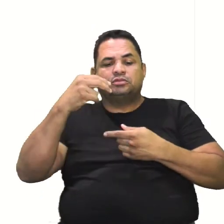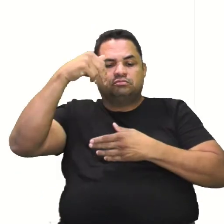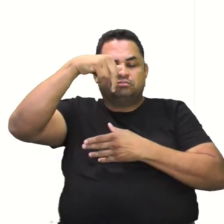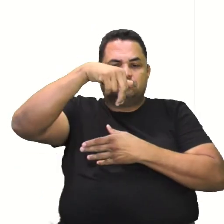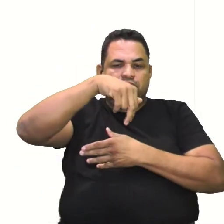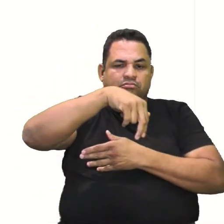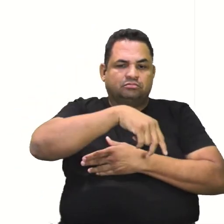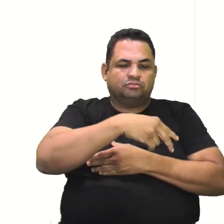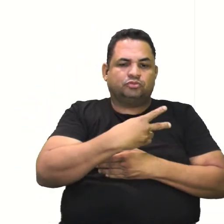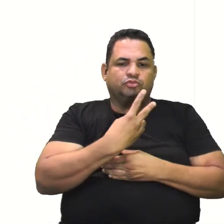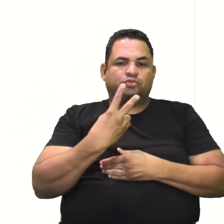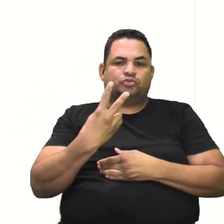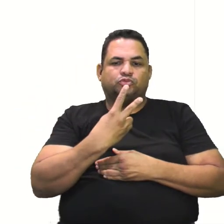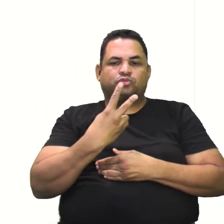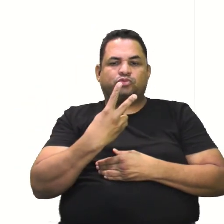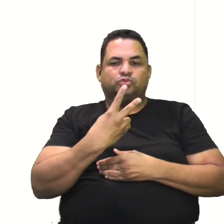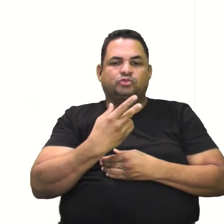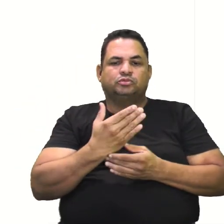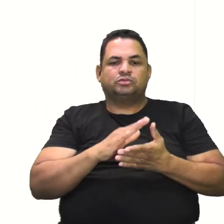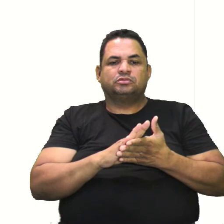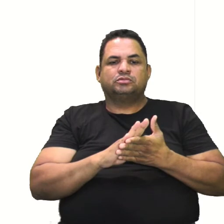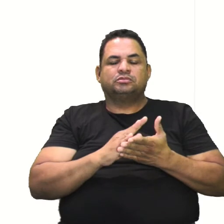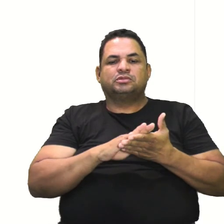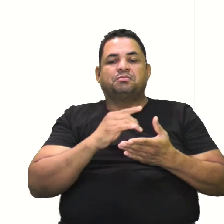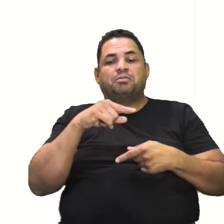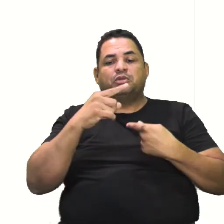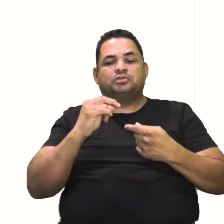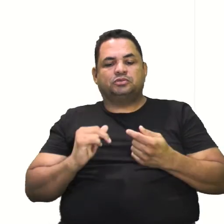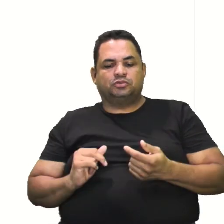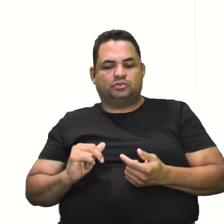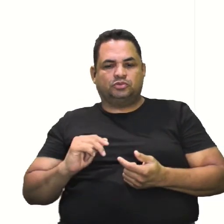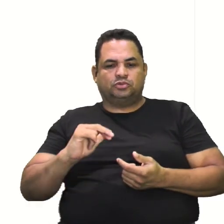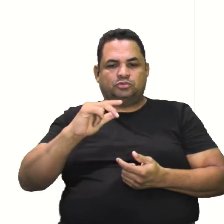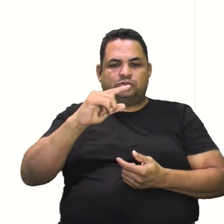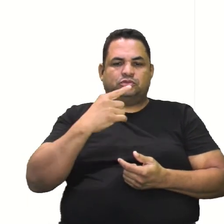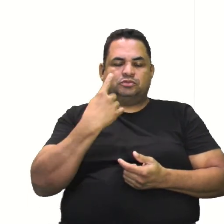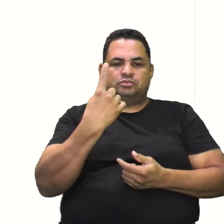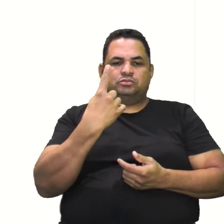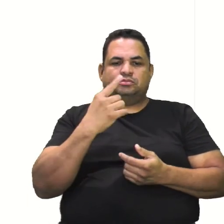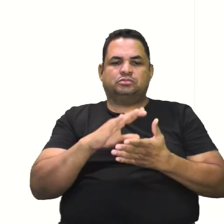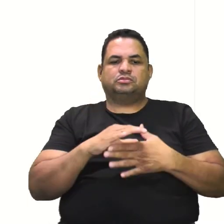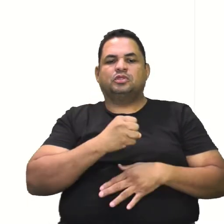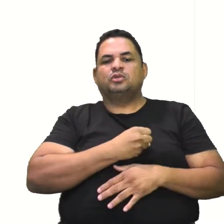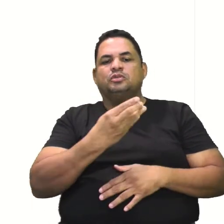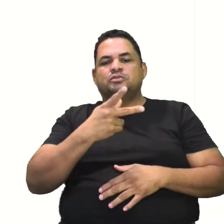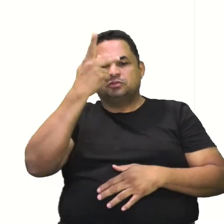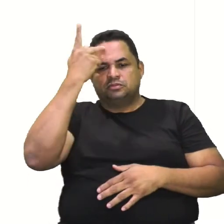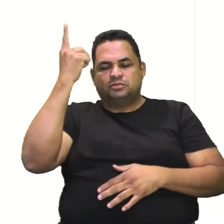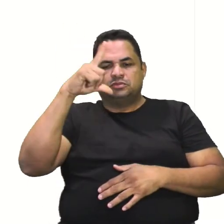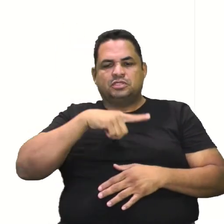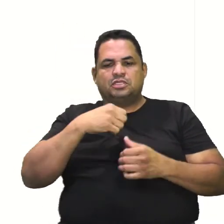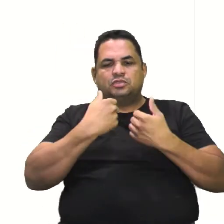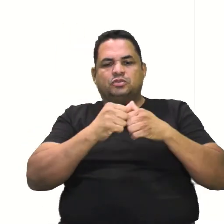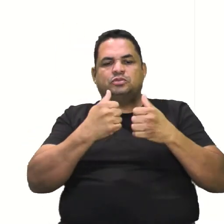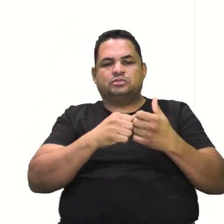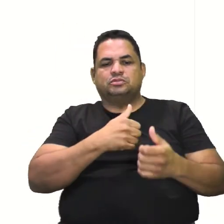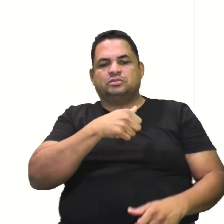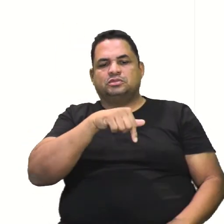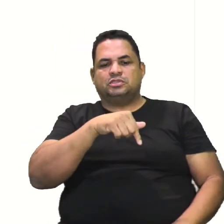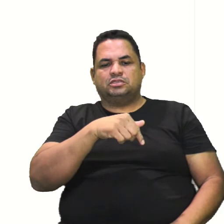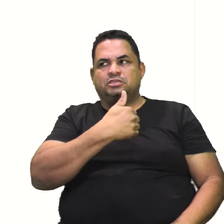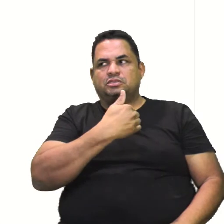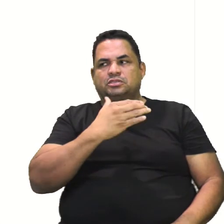pessoas e entrou 1. Quantas pessoas há no ônibus? 7?